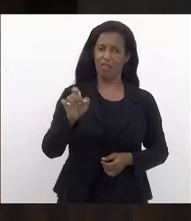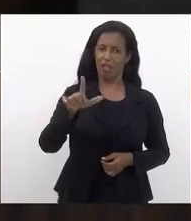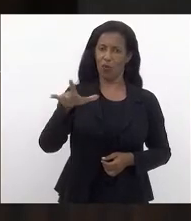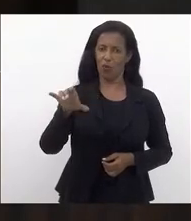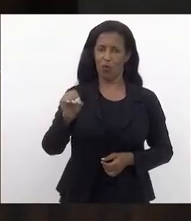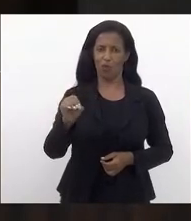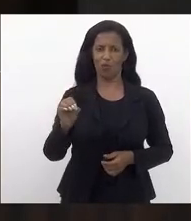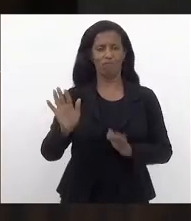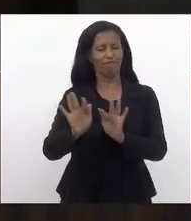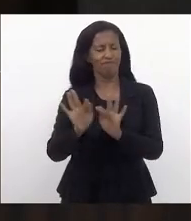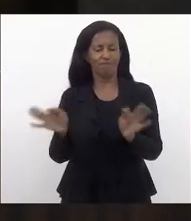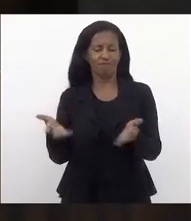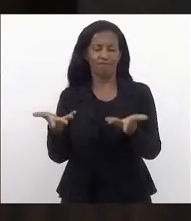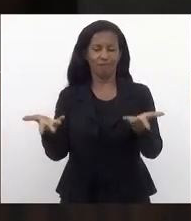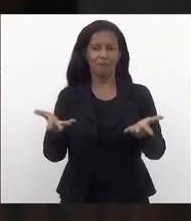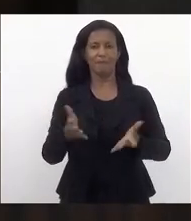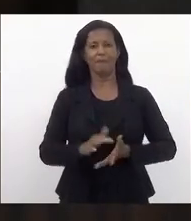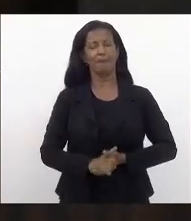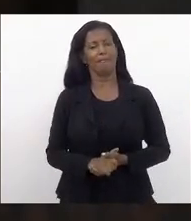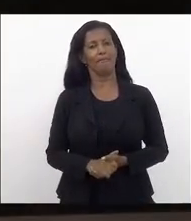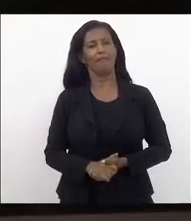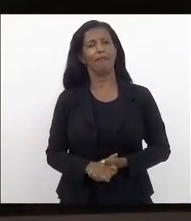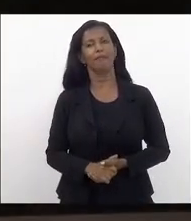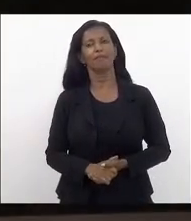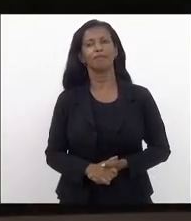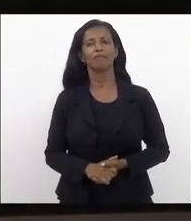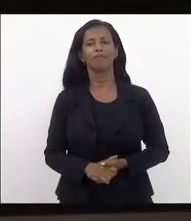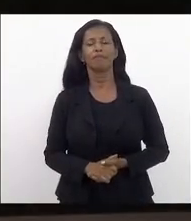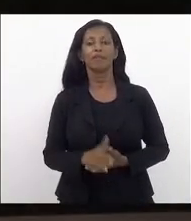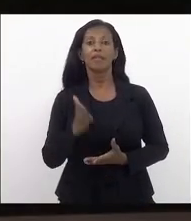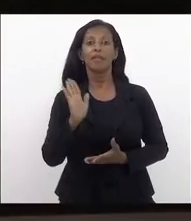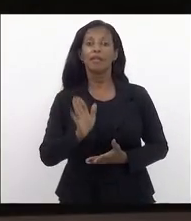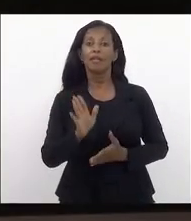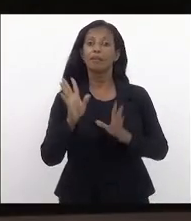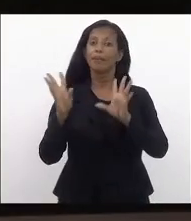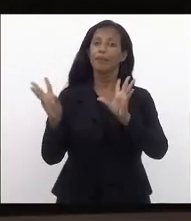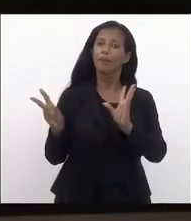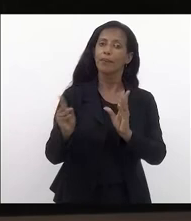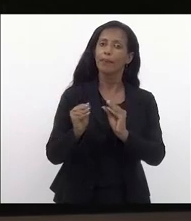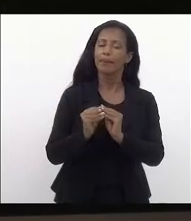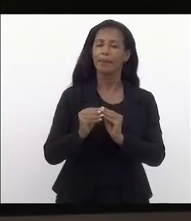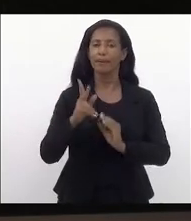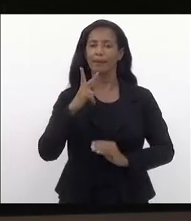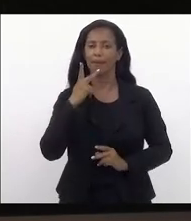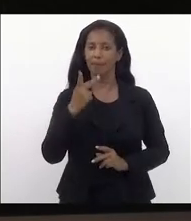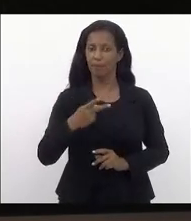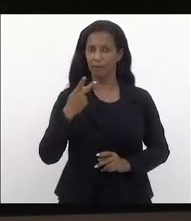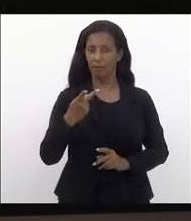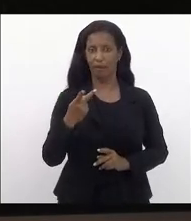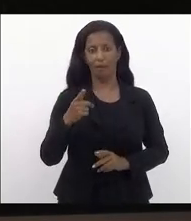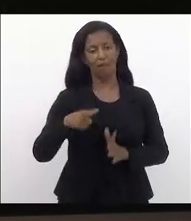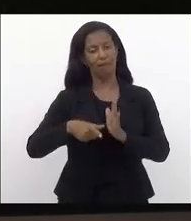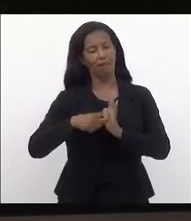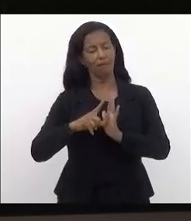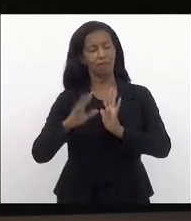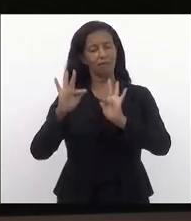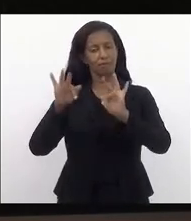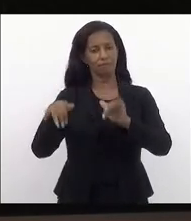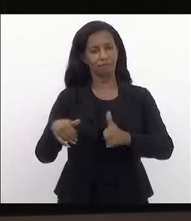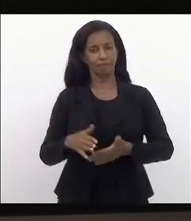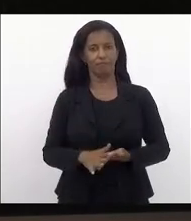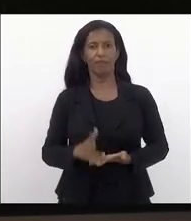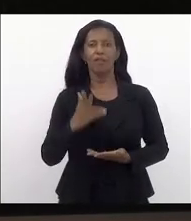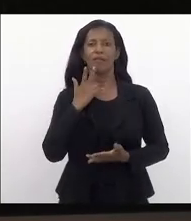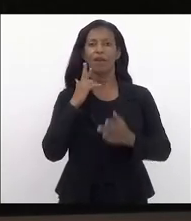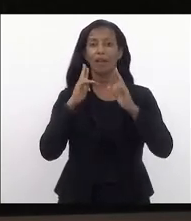é simples assim obrigada obrigada por suas palavras e para completar a minha fala antes de encerrar dizer que a